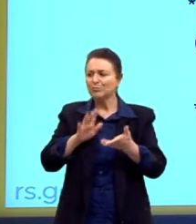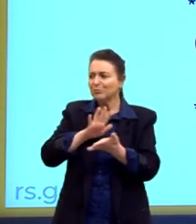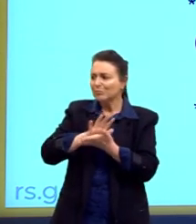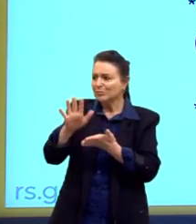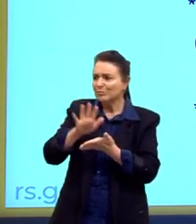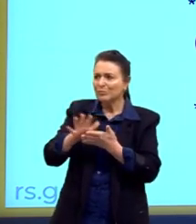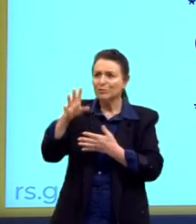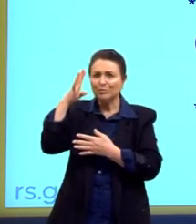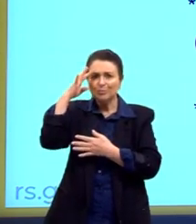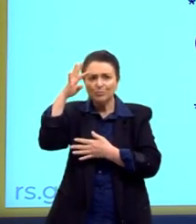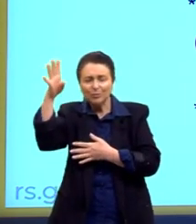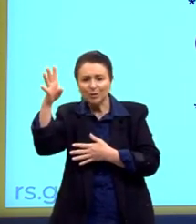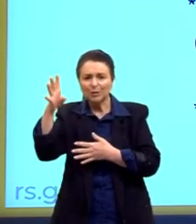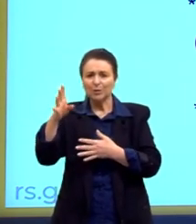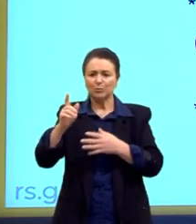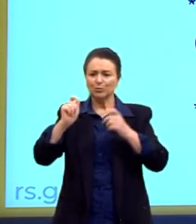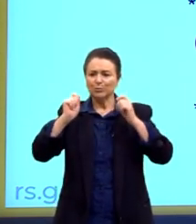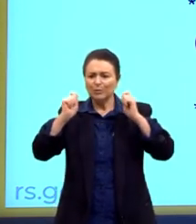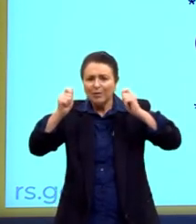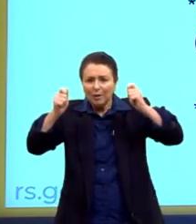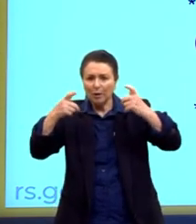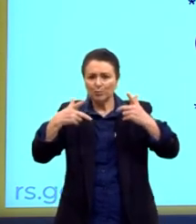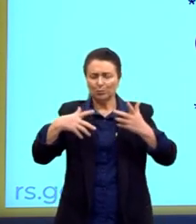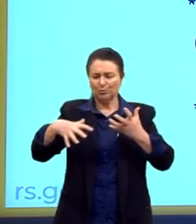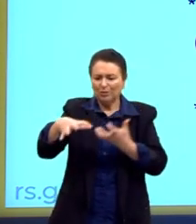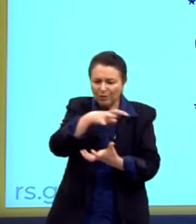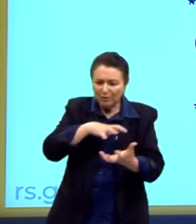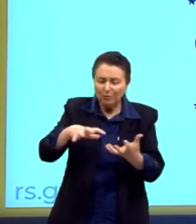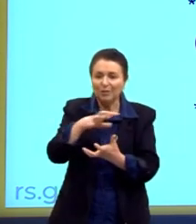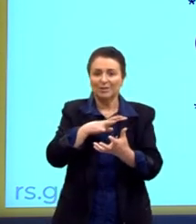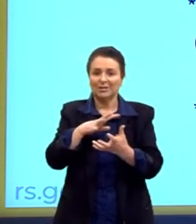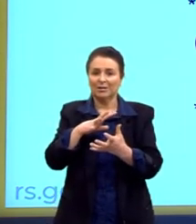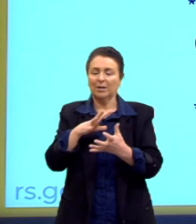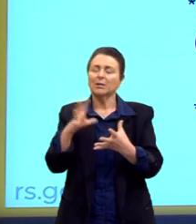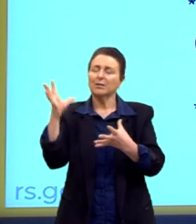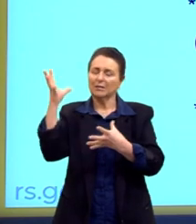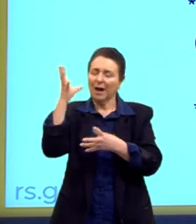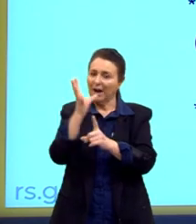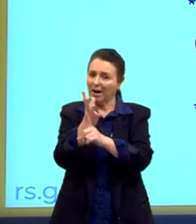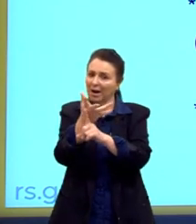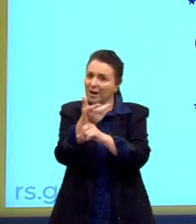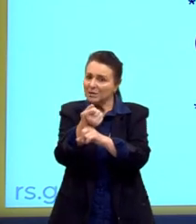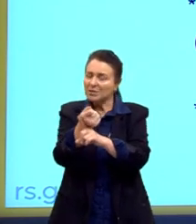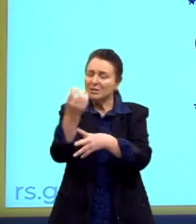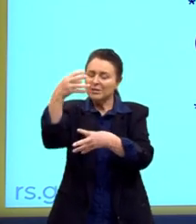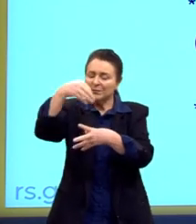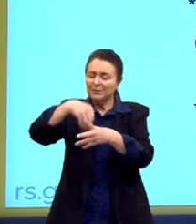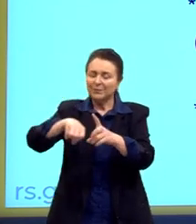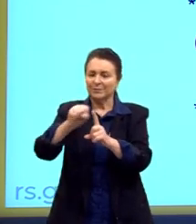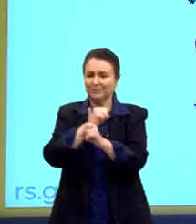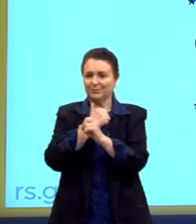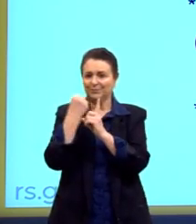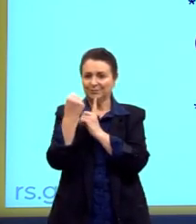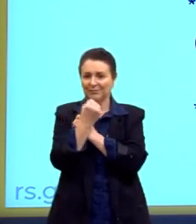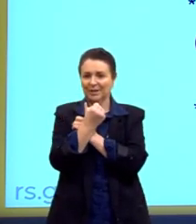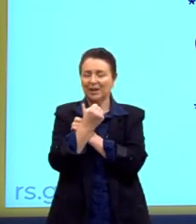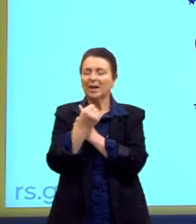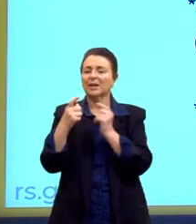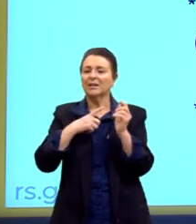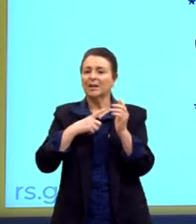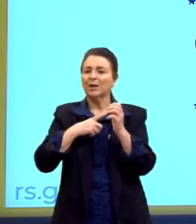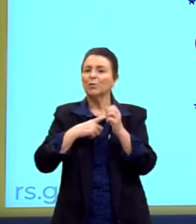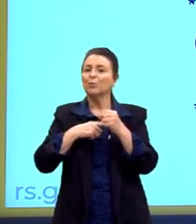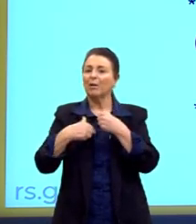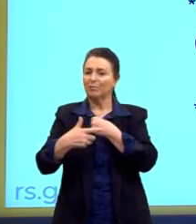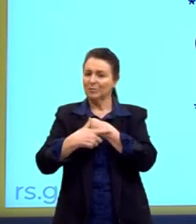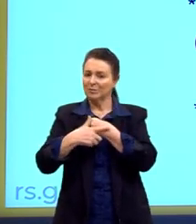protesto de revolta A arte está conectada com o social a arte tem essa função social né olha só arte